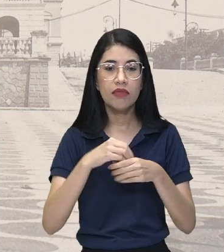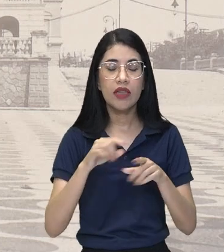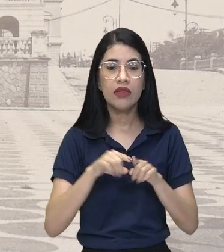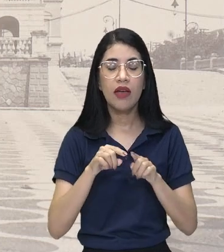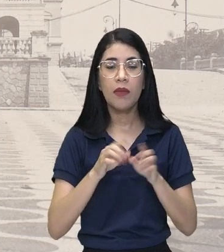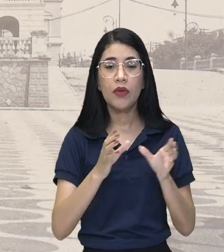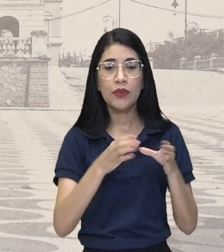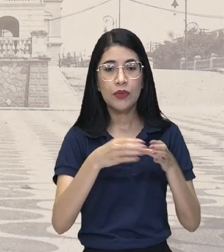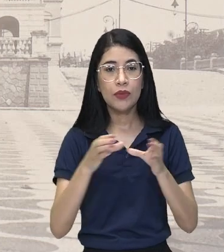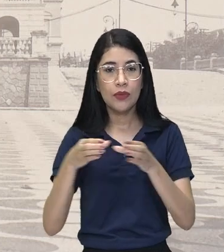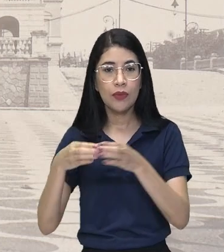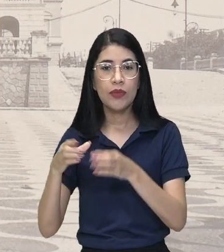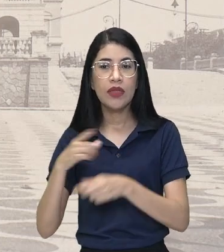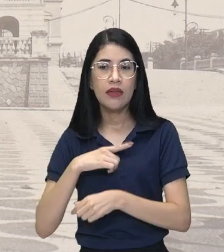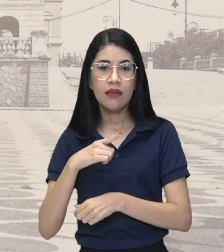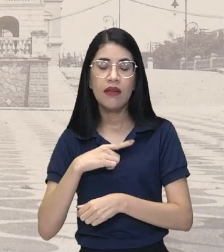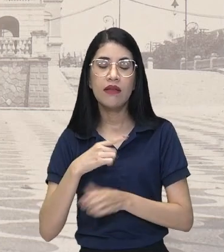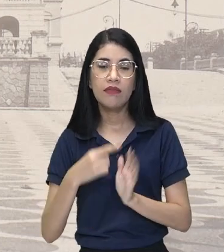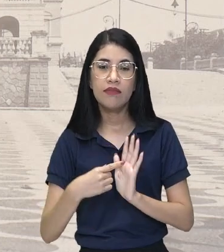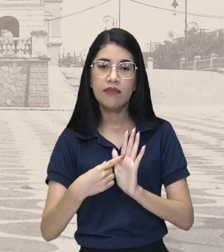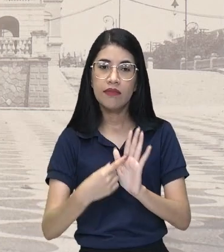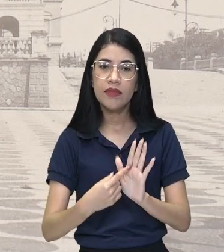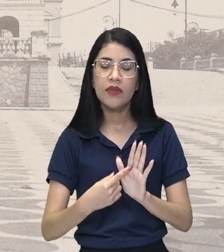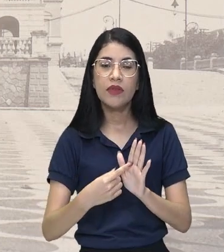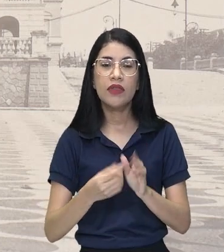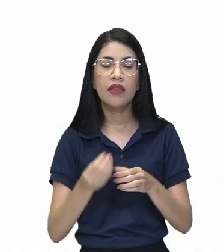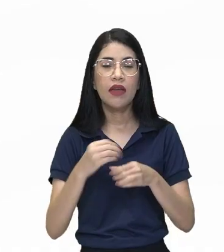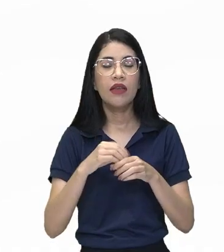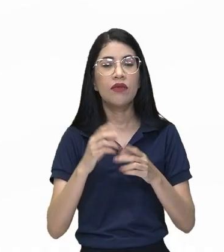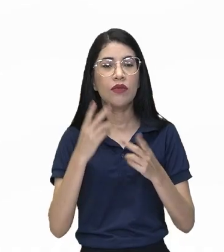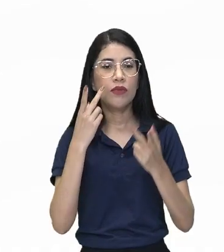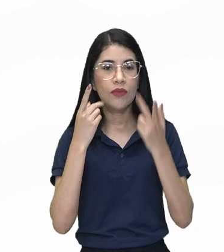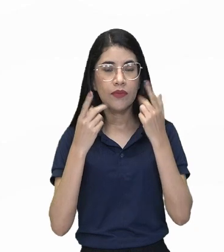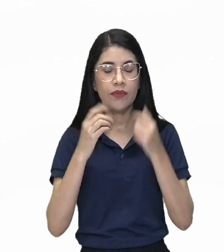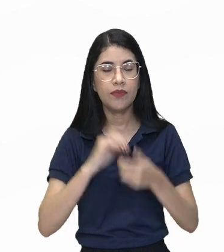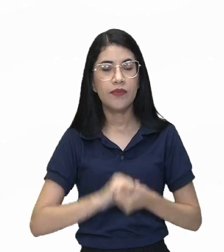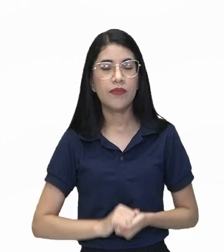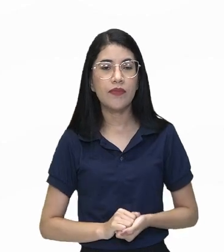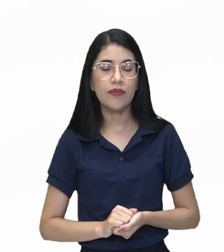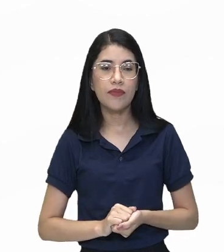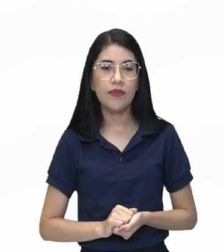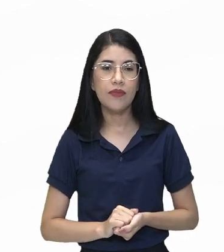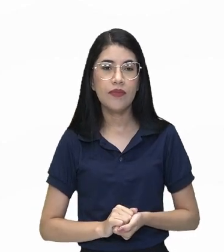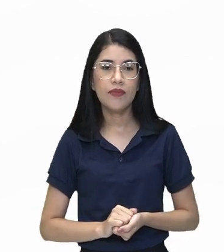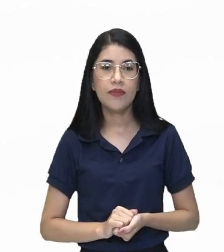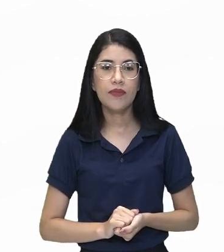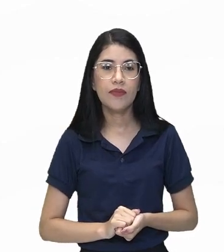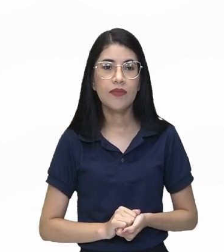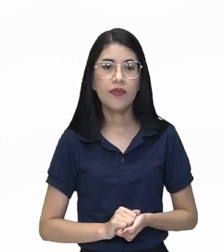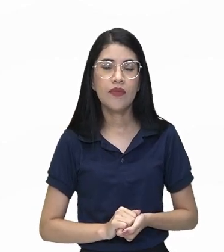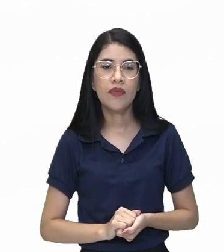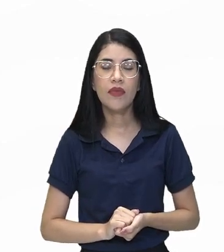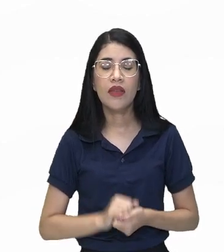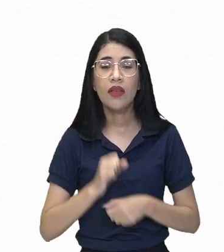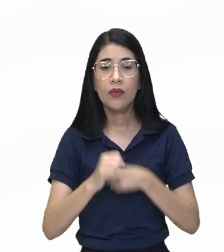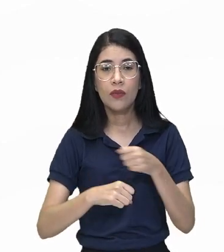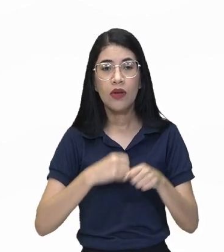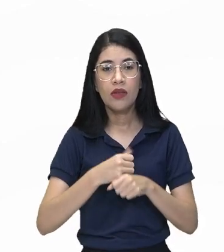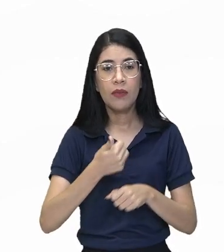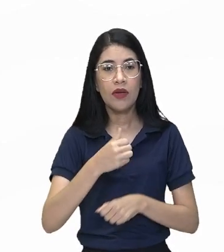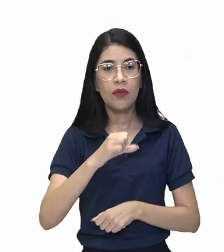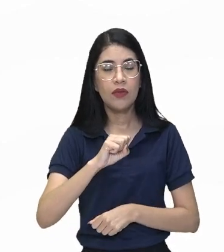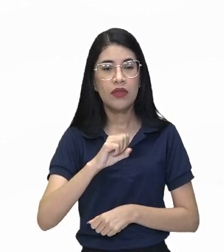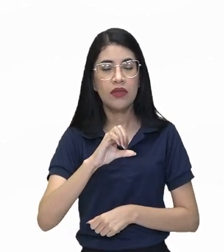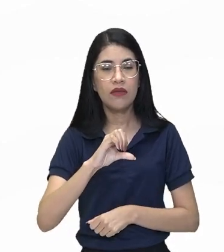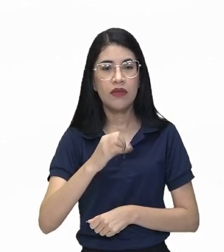que existem nas apresentações do Teatro Amazonas. Vamos ver? Então, em 1896, bem